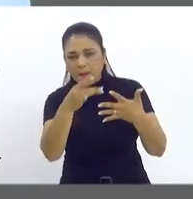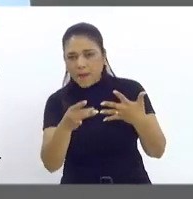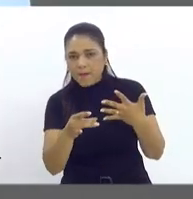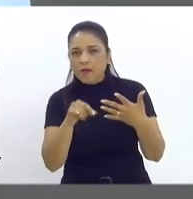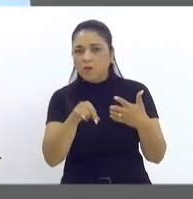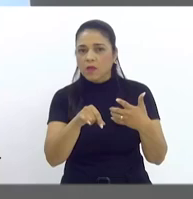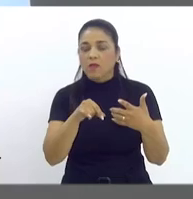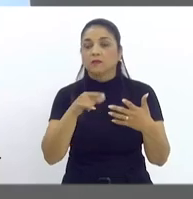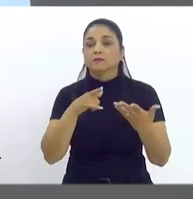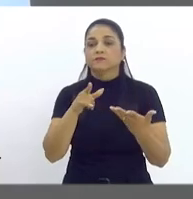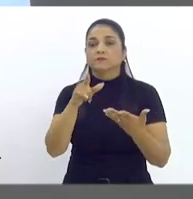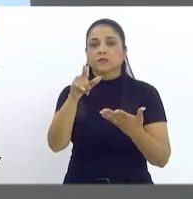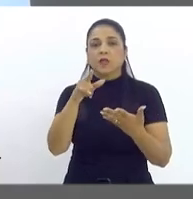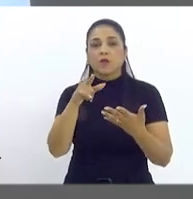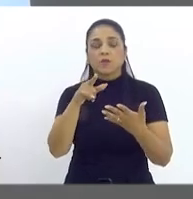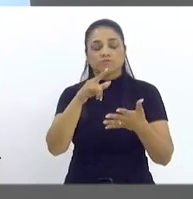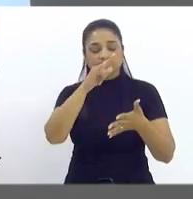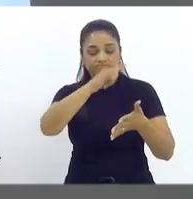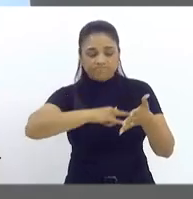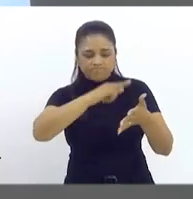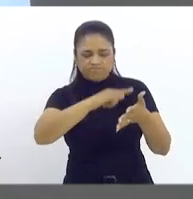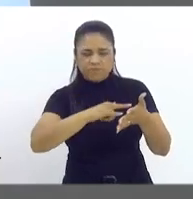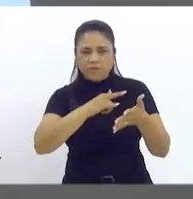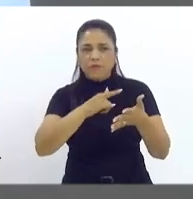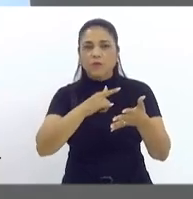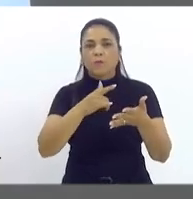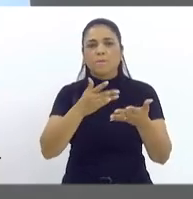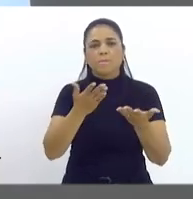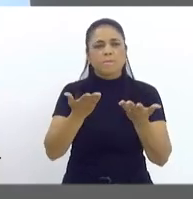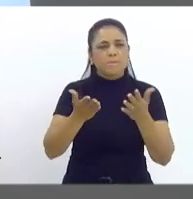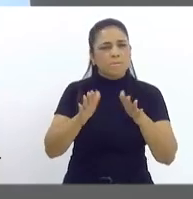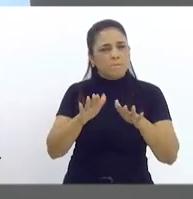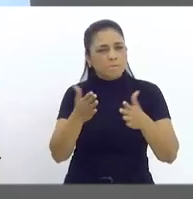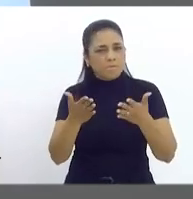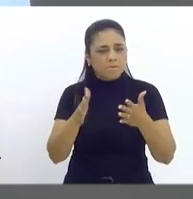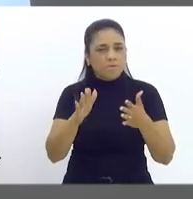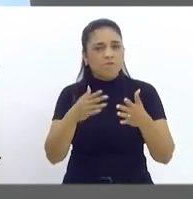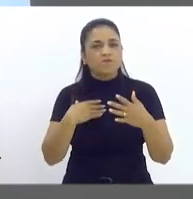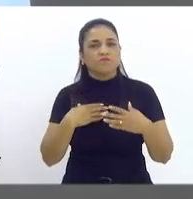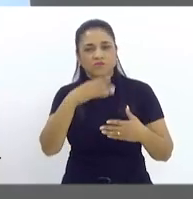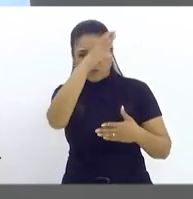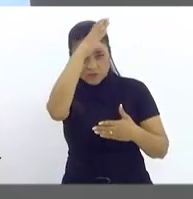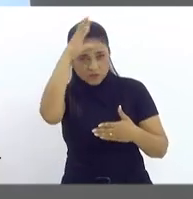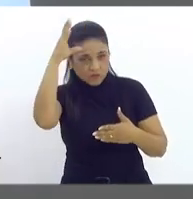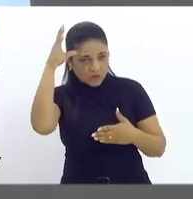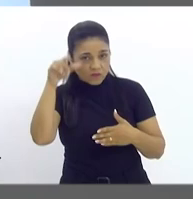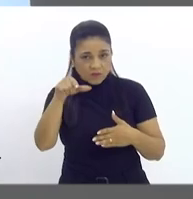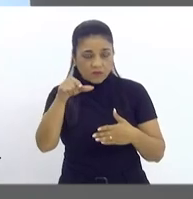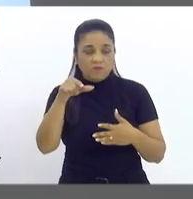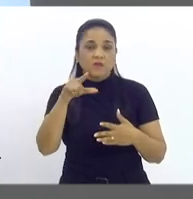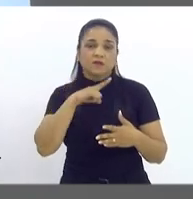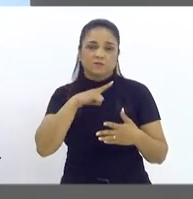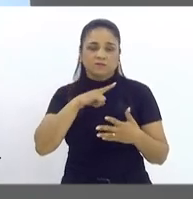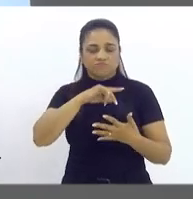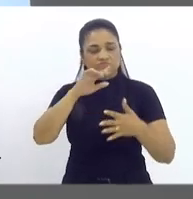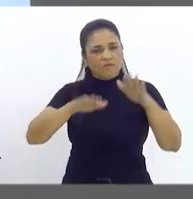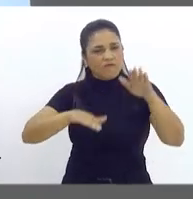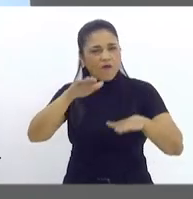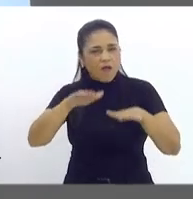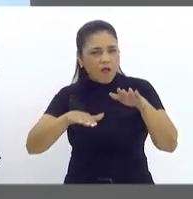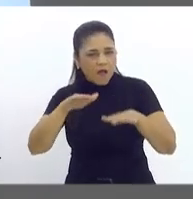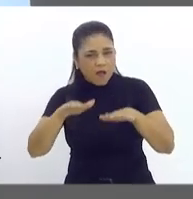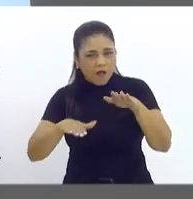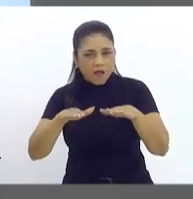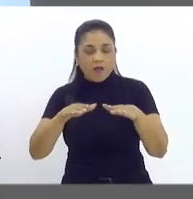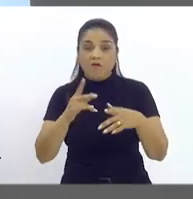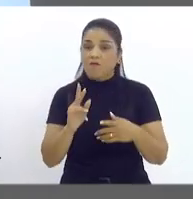da distribuidora, essa aqui é uma tarifa média dos consumidores, varia, essas composições elas variam de acordo com